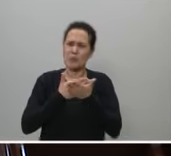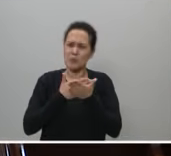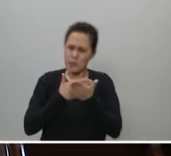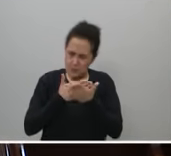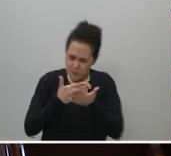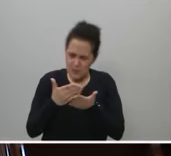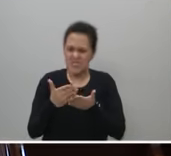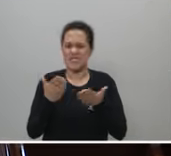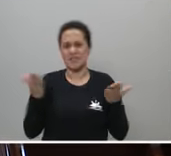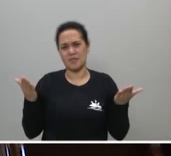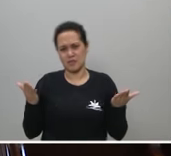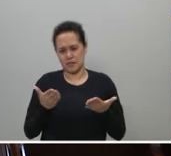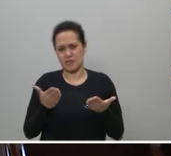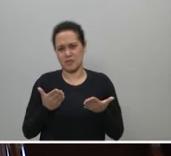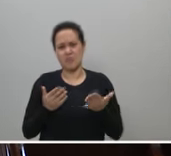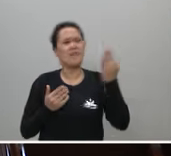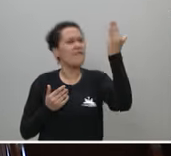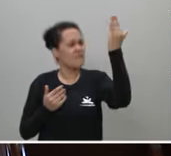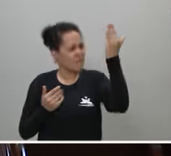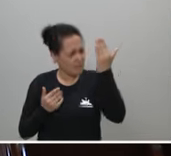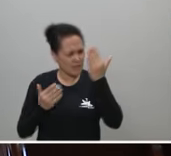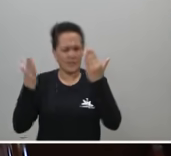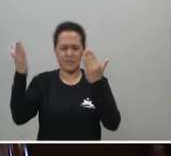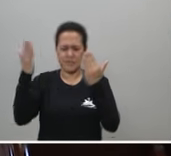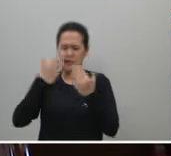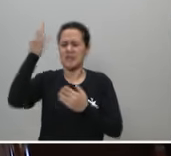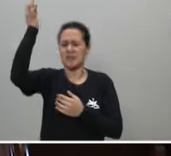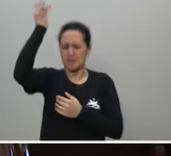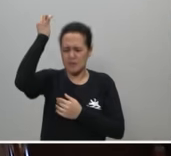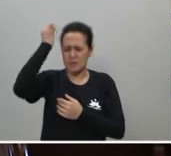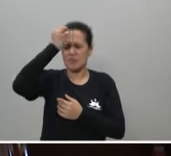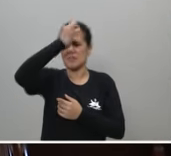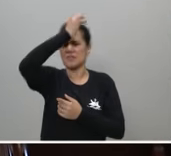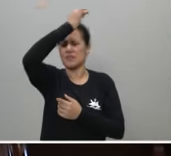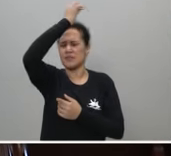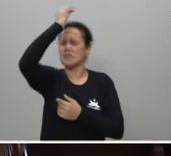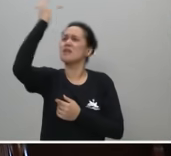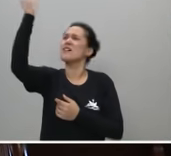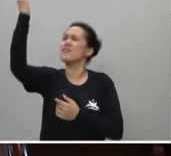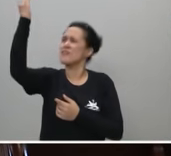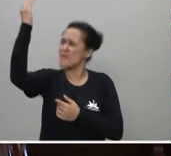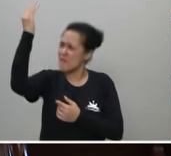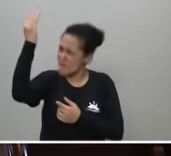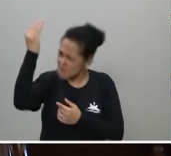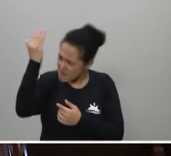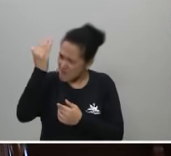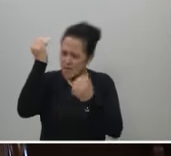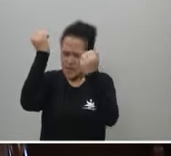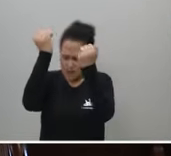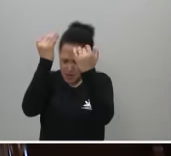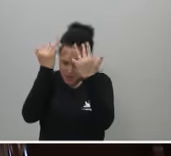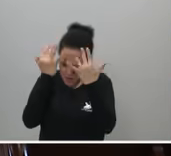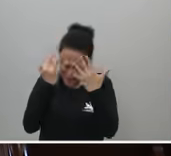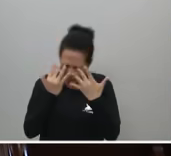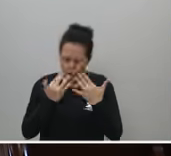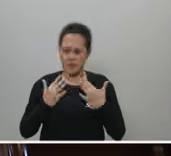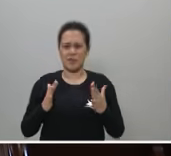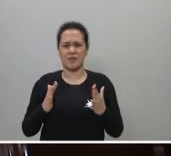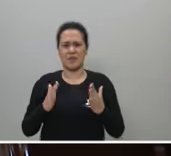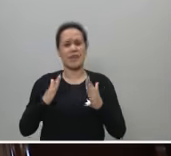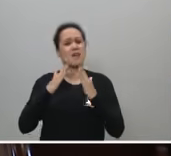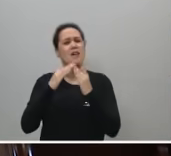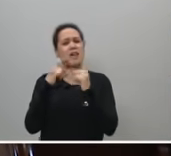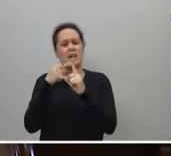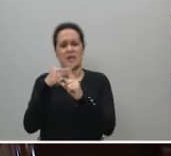Santo, vem iluminar. Vem Espírito Santo, vem iluminar. A igreja vem